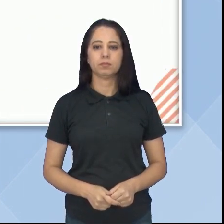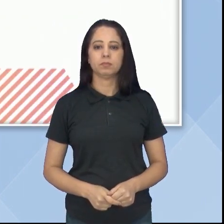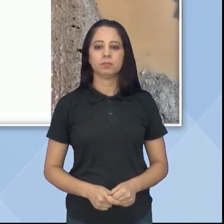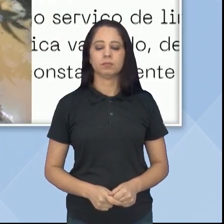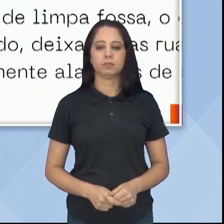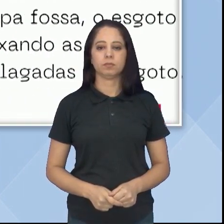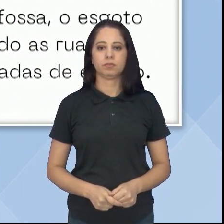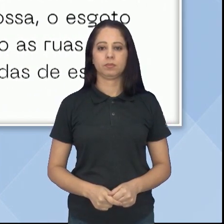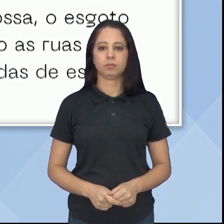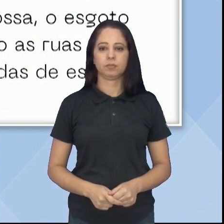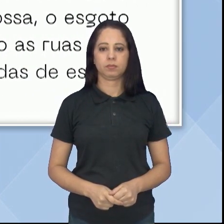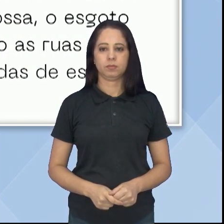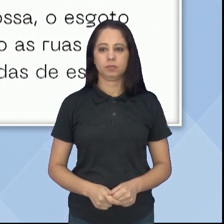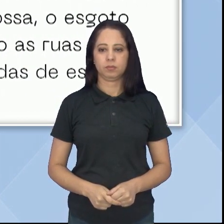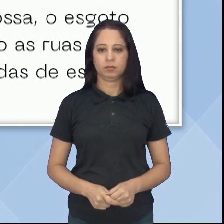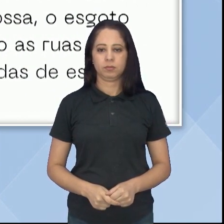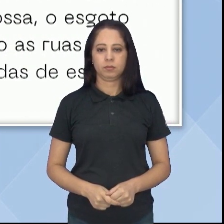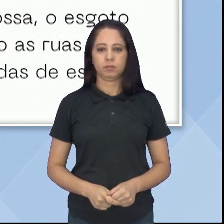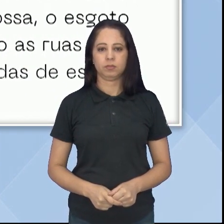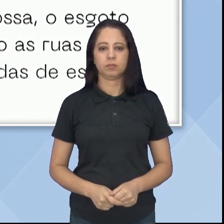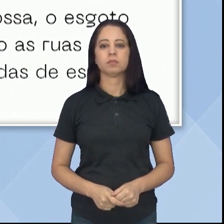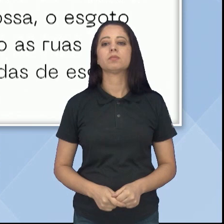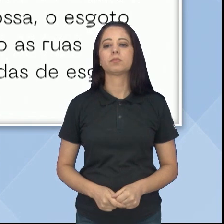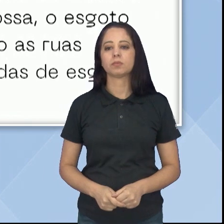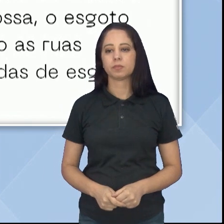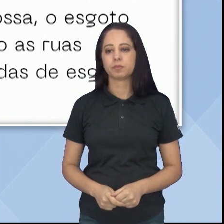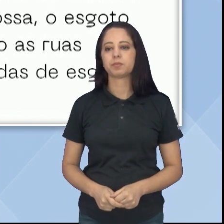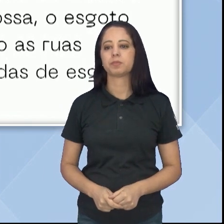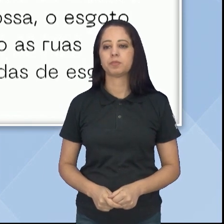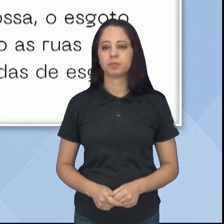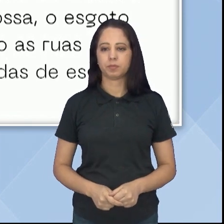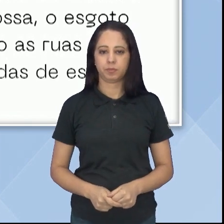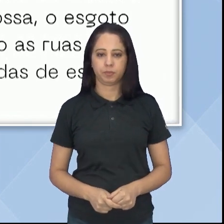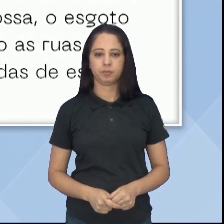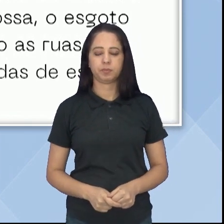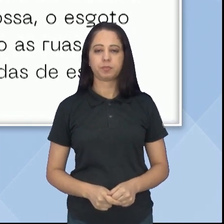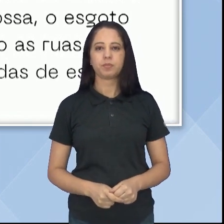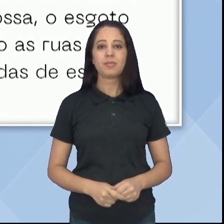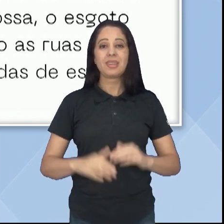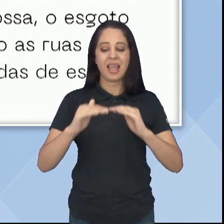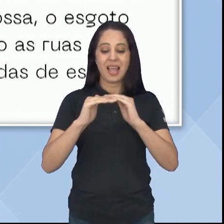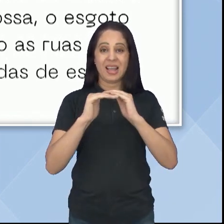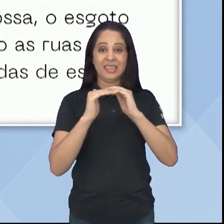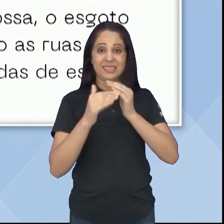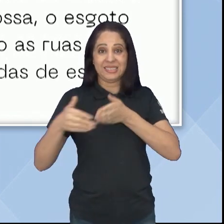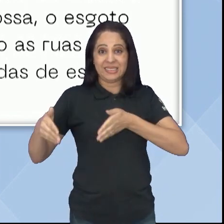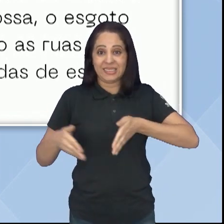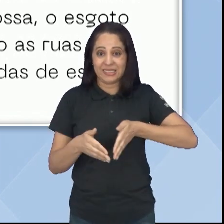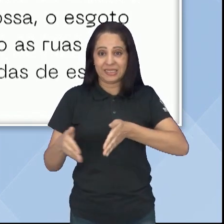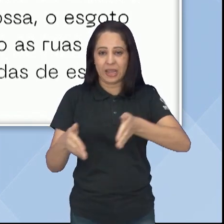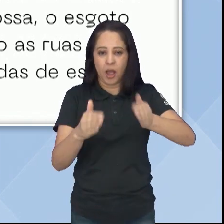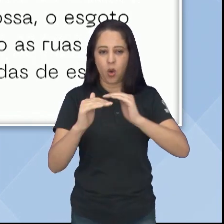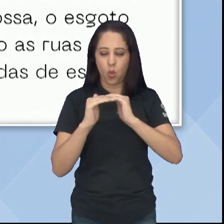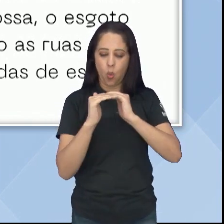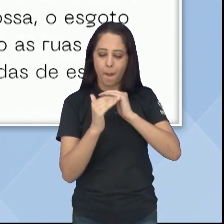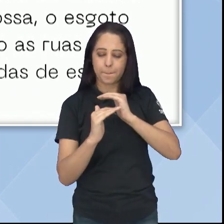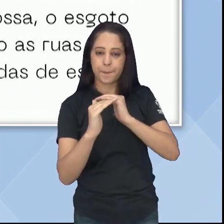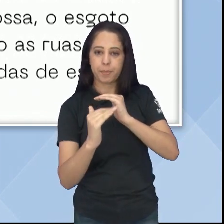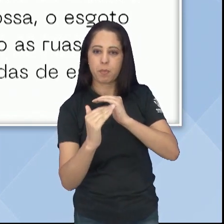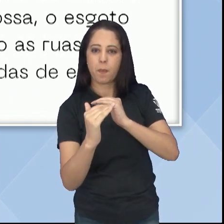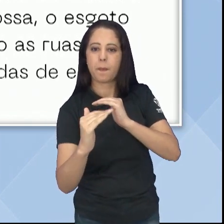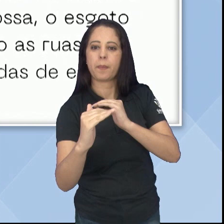Capão Grosso. Após a implementação do antipoeira do governo Carlinhos, o bairro